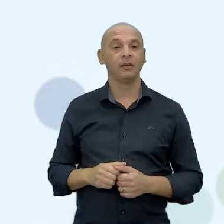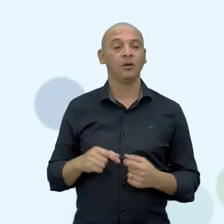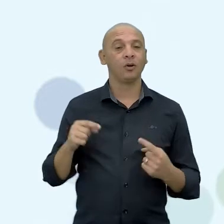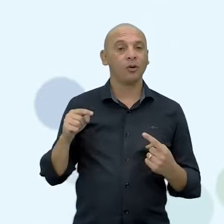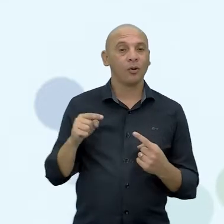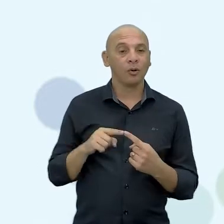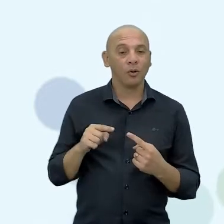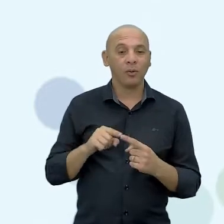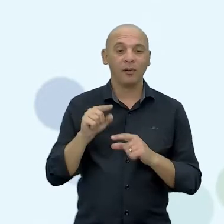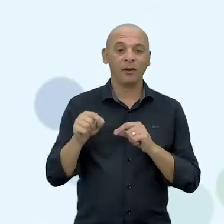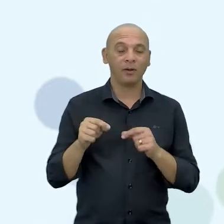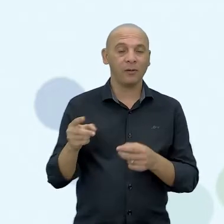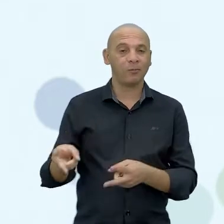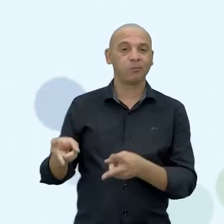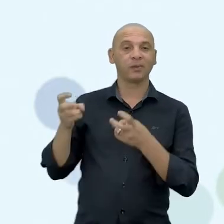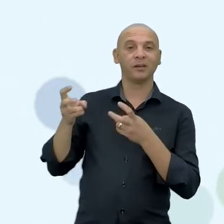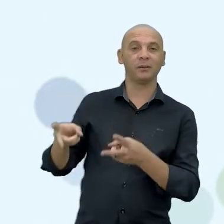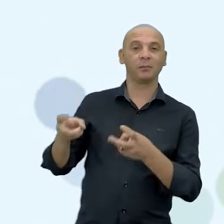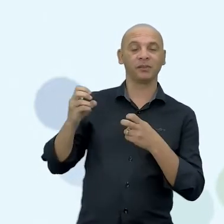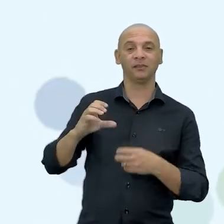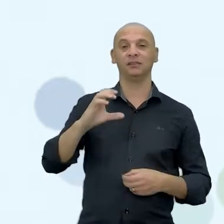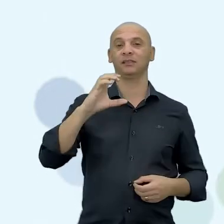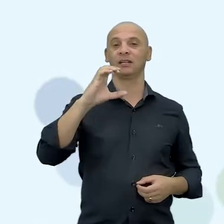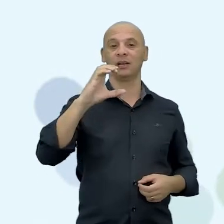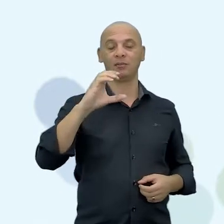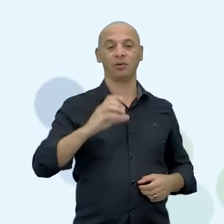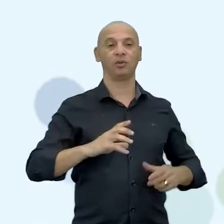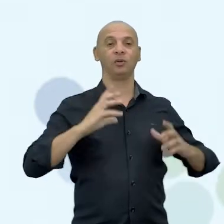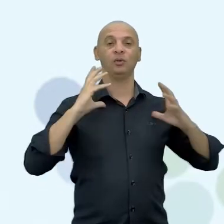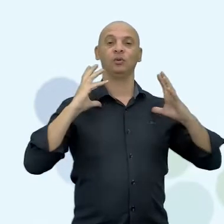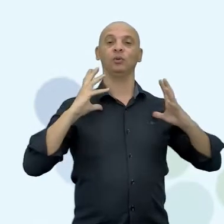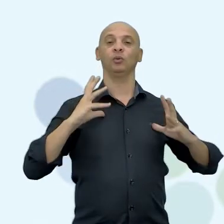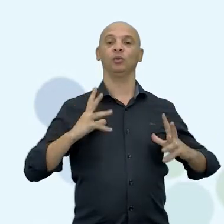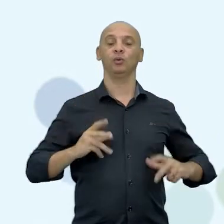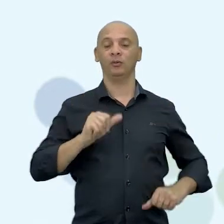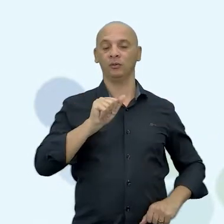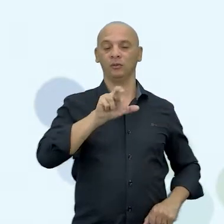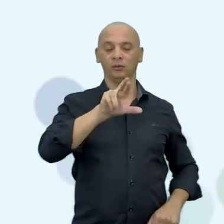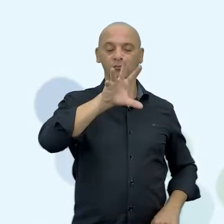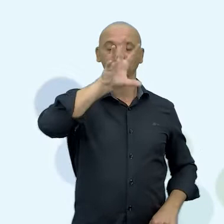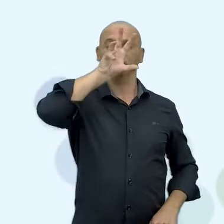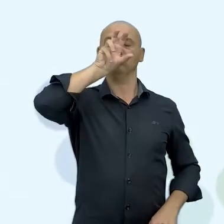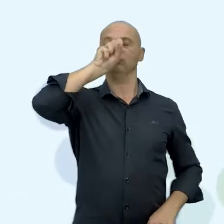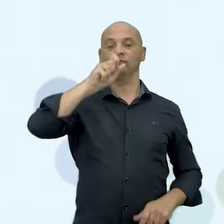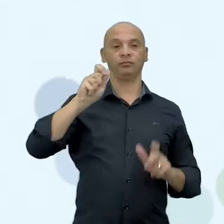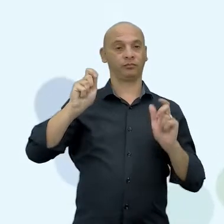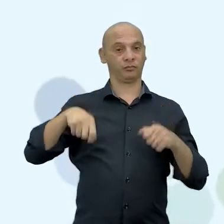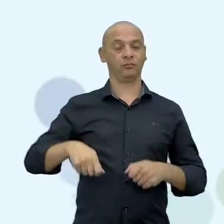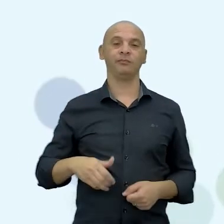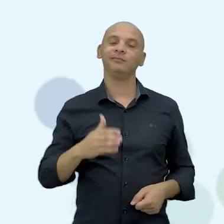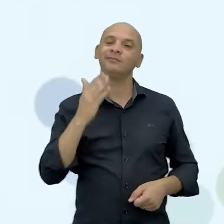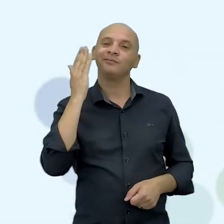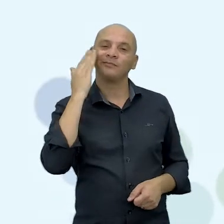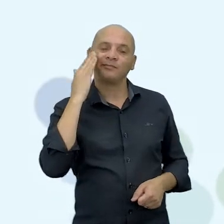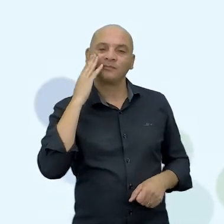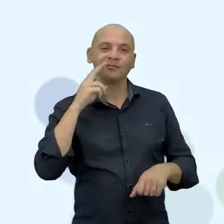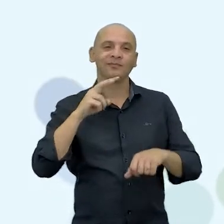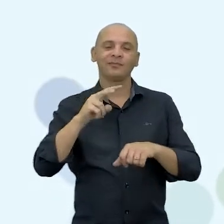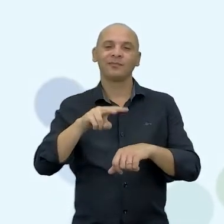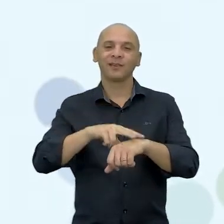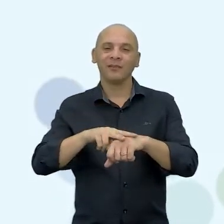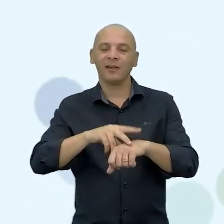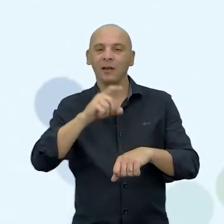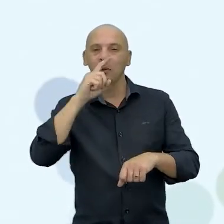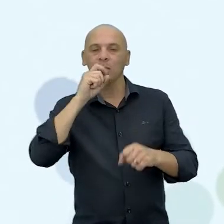do sequestro de carbono que limpa o ar para respirarmos, né? A gente sabe aí que a vegetação, né, ela faz